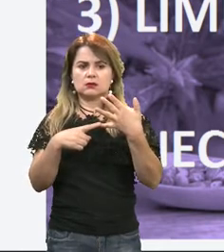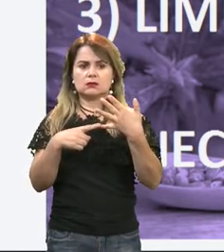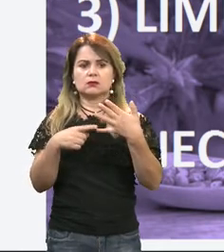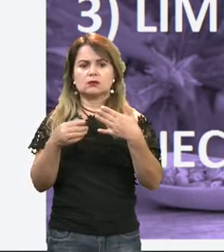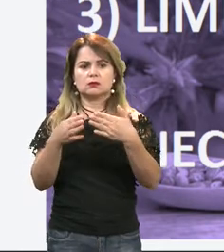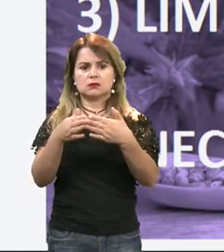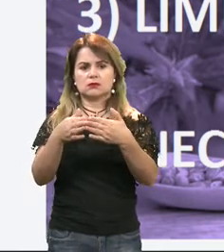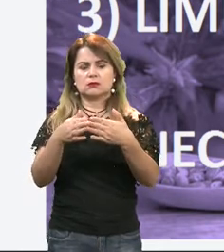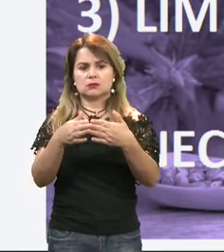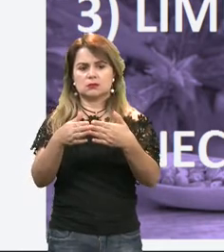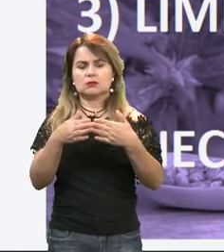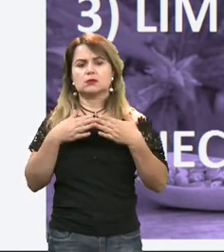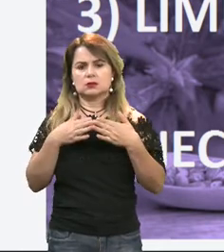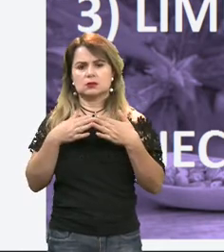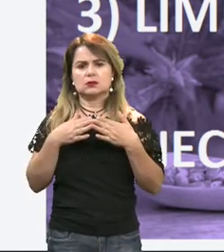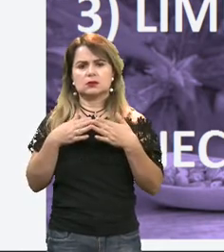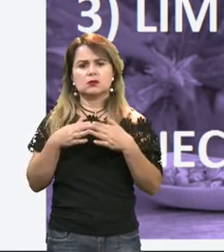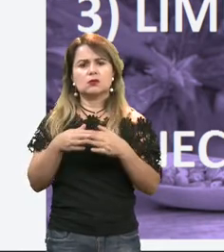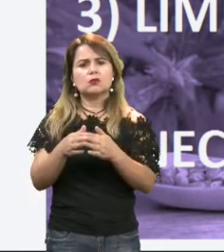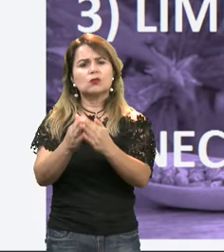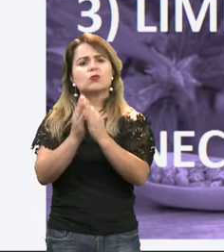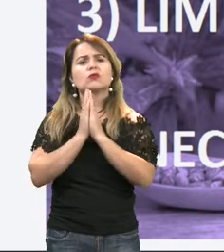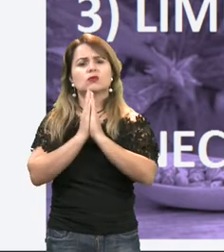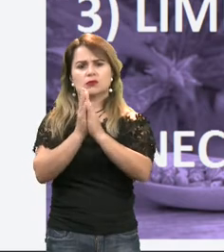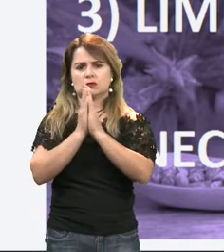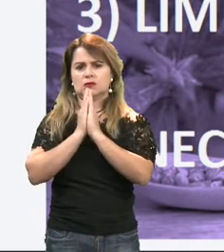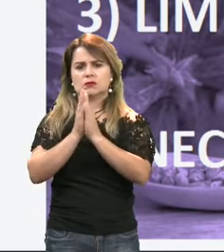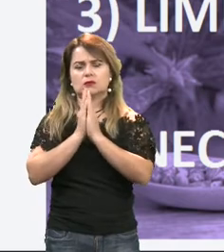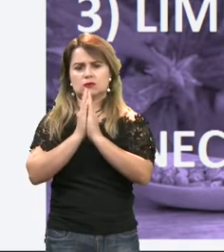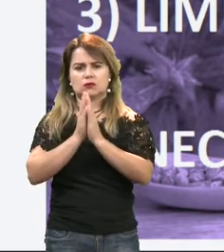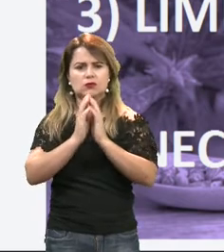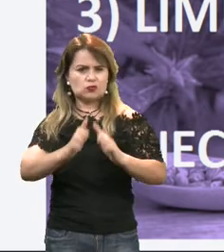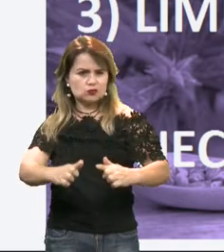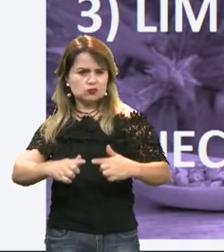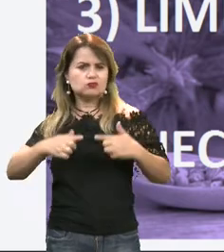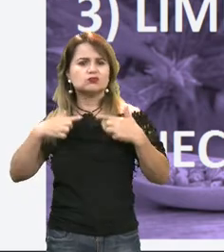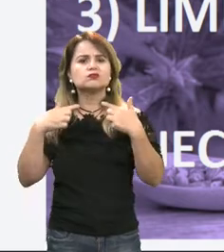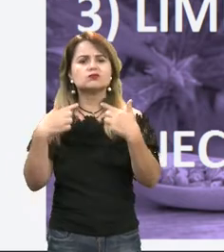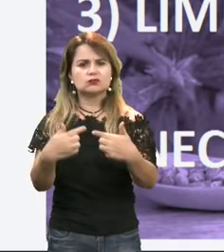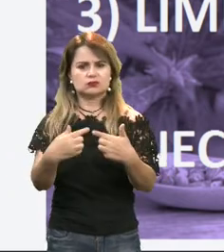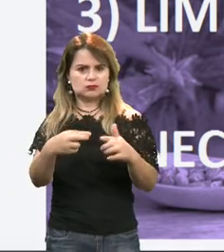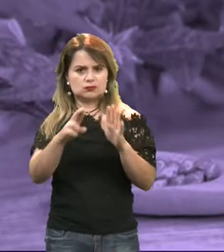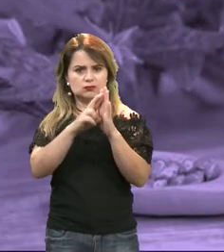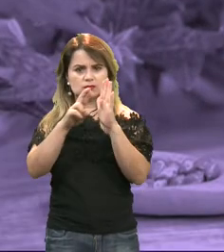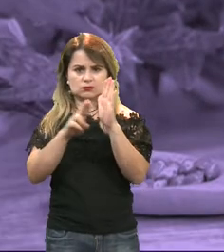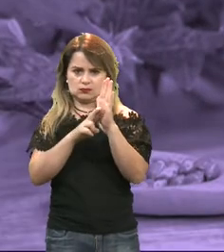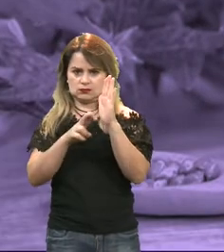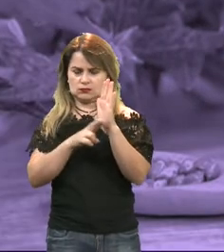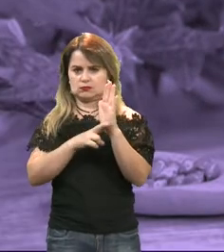pedir, implorar e lutar por uma regulamentação.